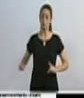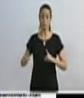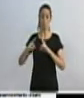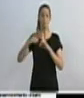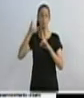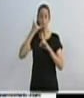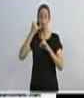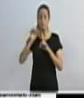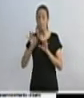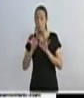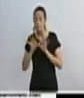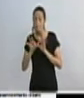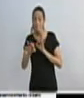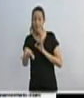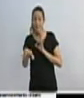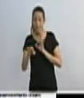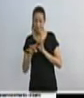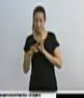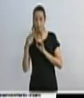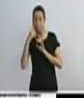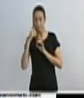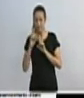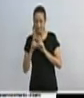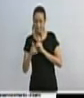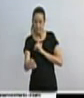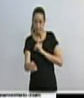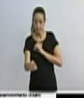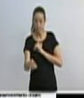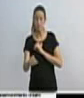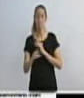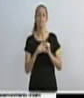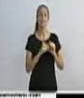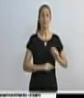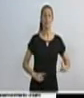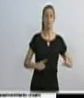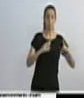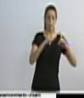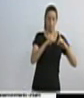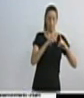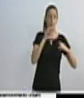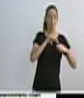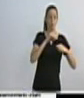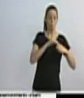medição posteriormente, a lei municipal ela proíbe. Próximo quadro.